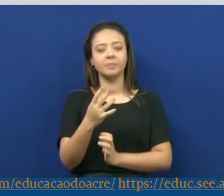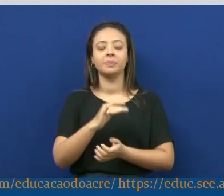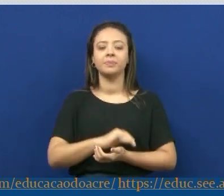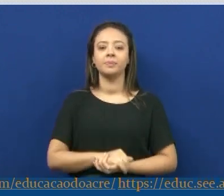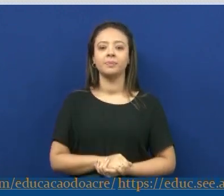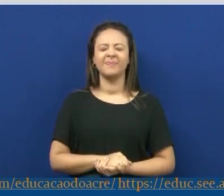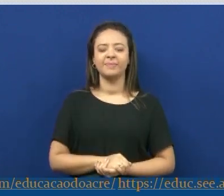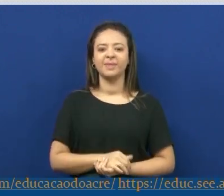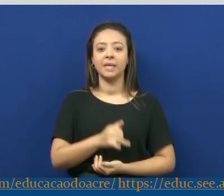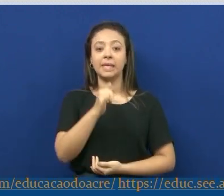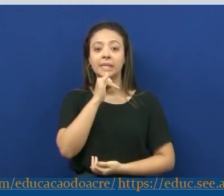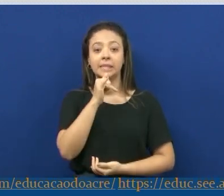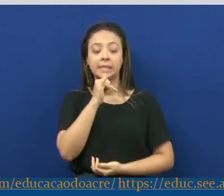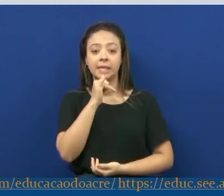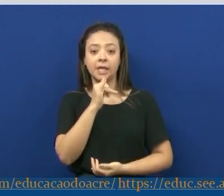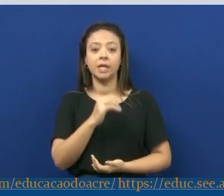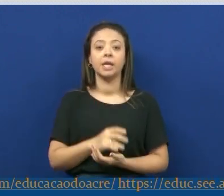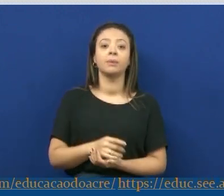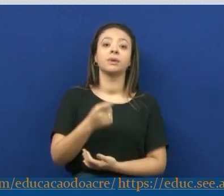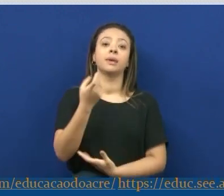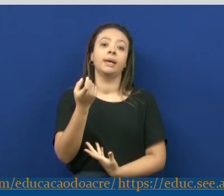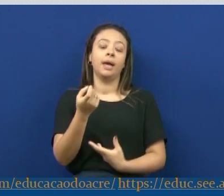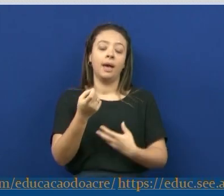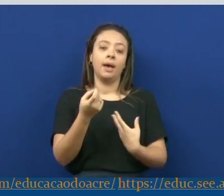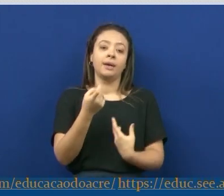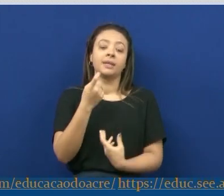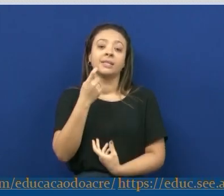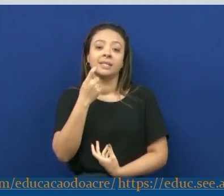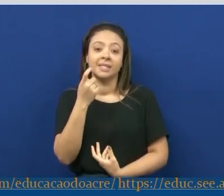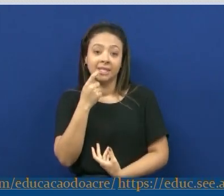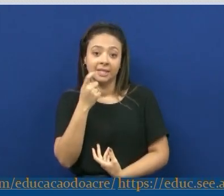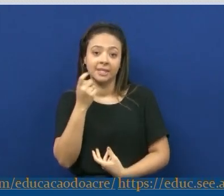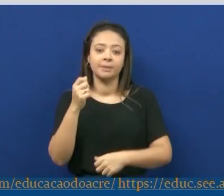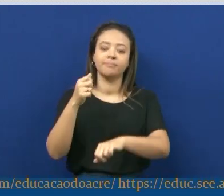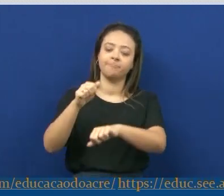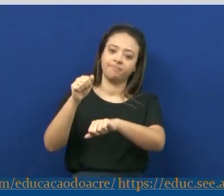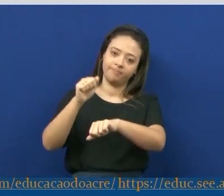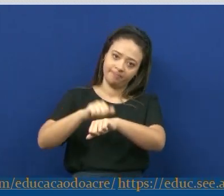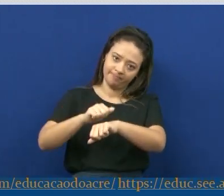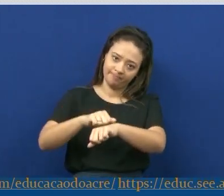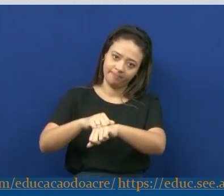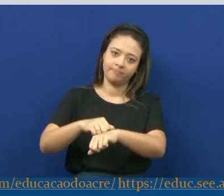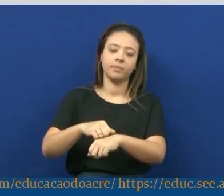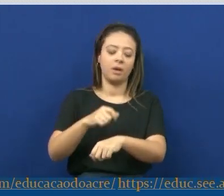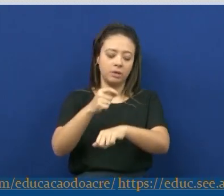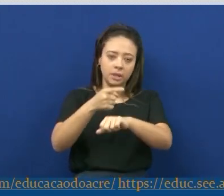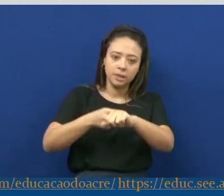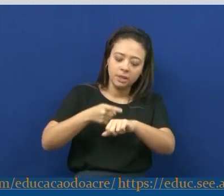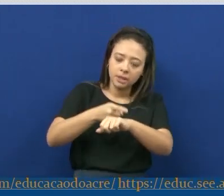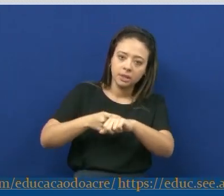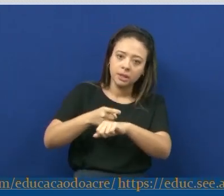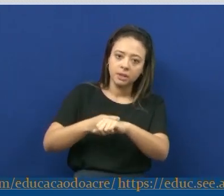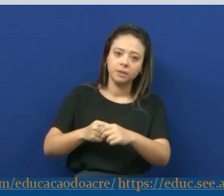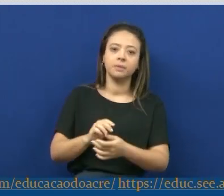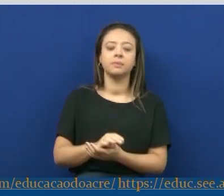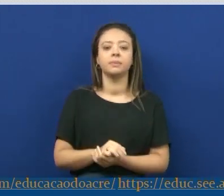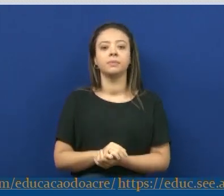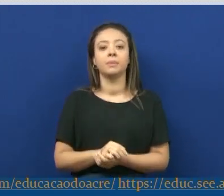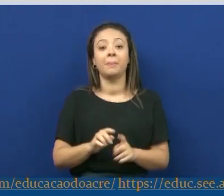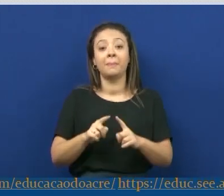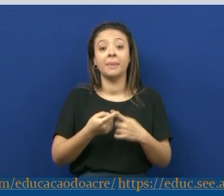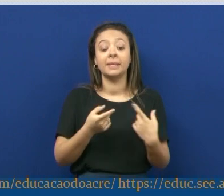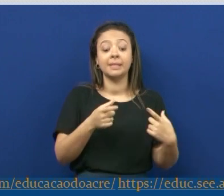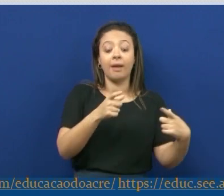numérica, como nós em cordas, ou riscos feitos em ossos e em pedras, sendo que cada